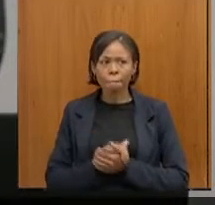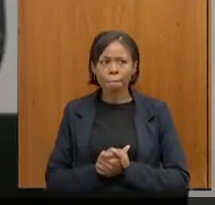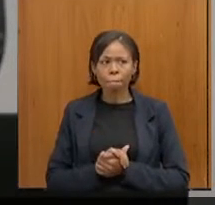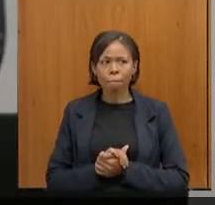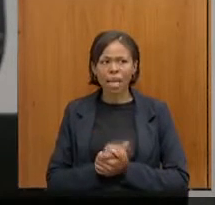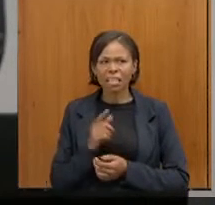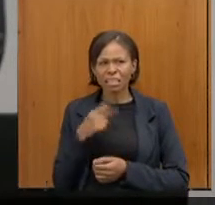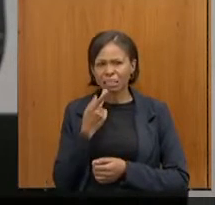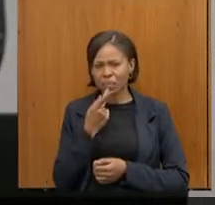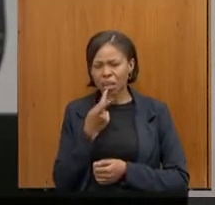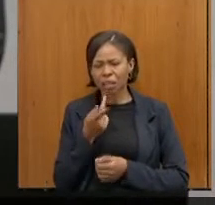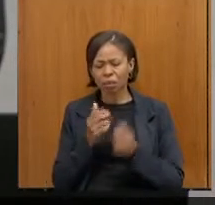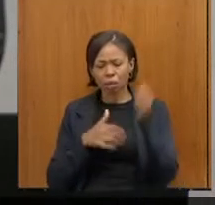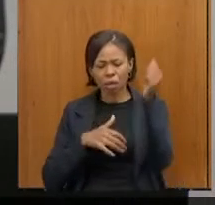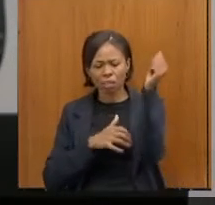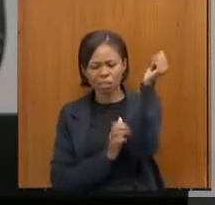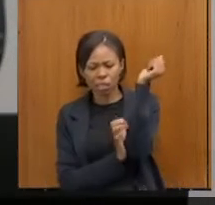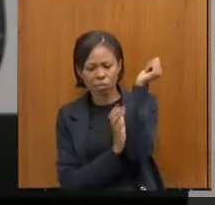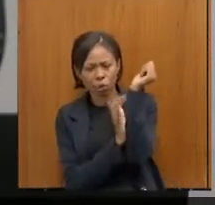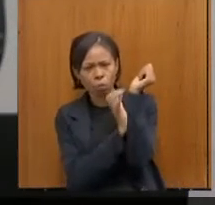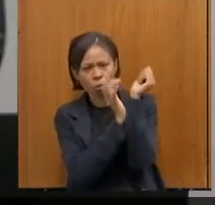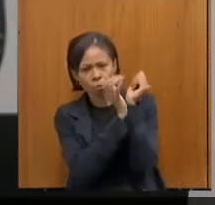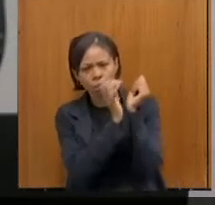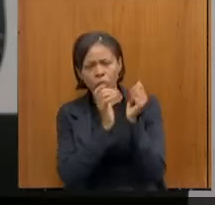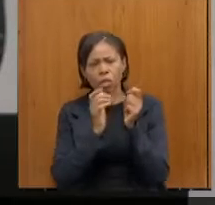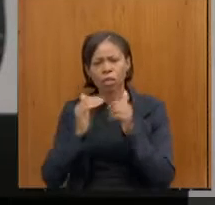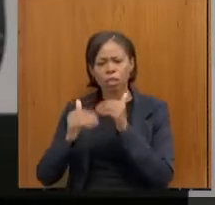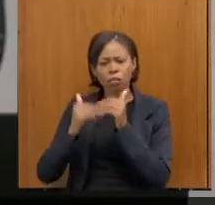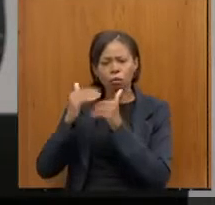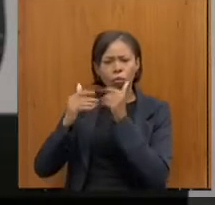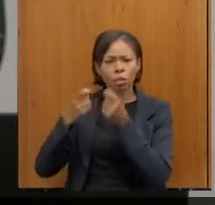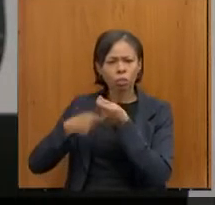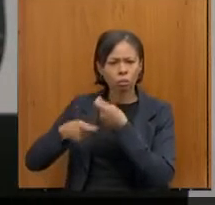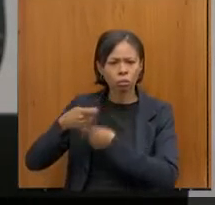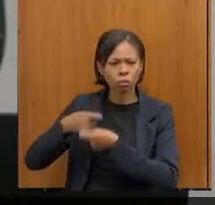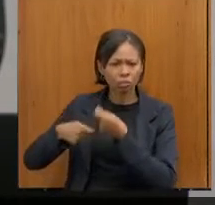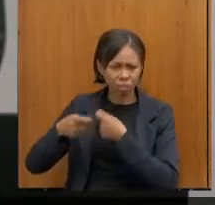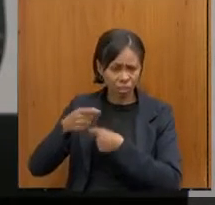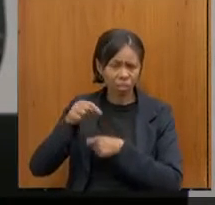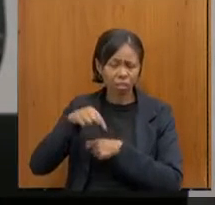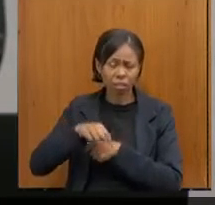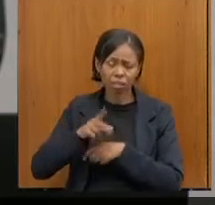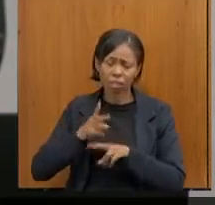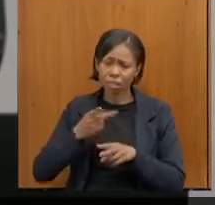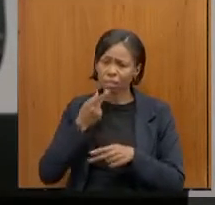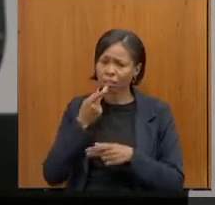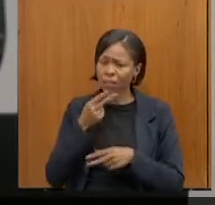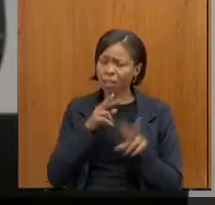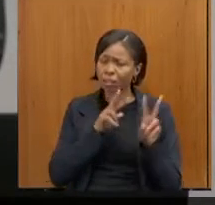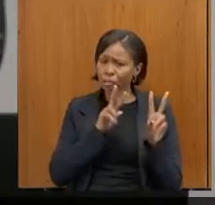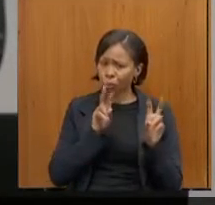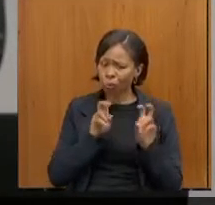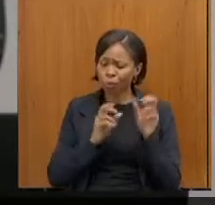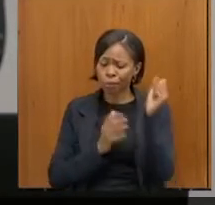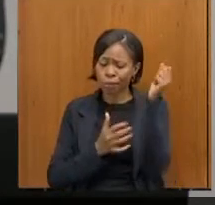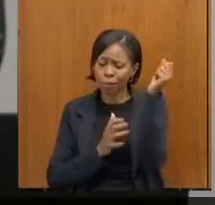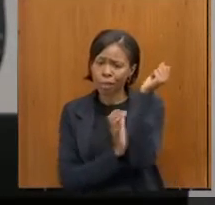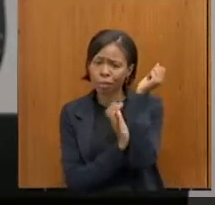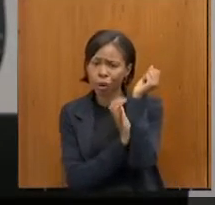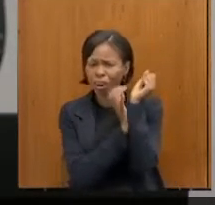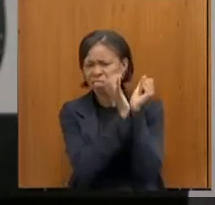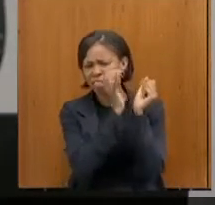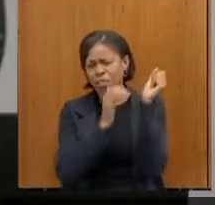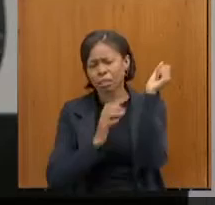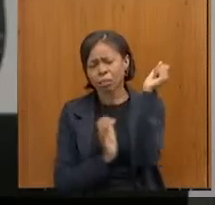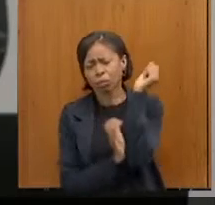tanto em burocracia comissão de desenvolvimento econômico dessa casa debate essa questão da democracia e eu sei que é um tema que tá sempre